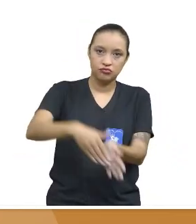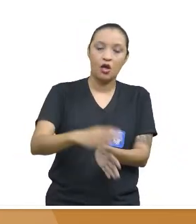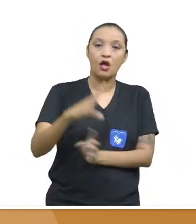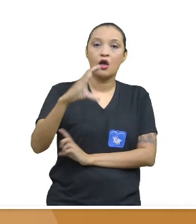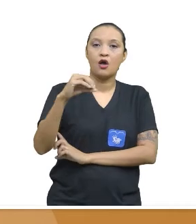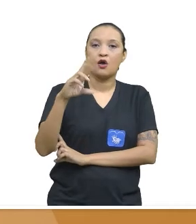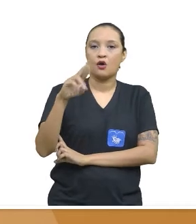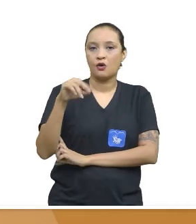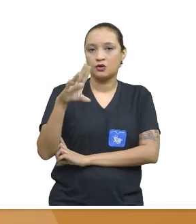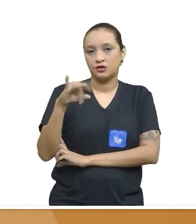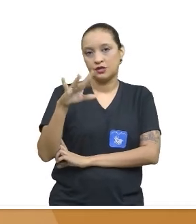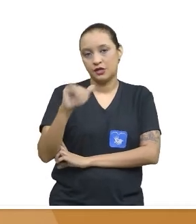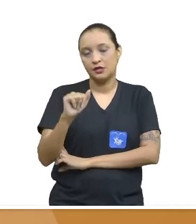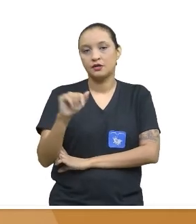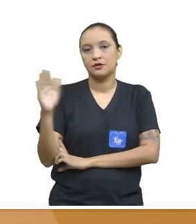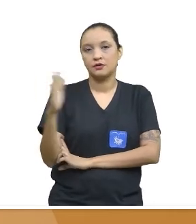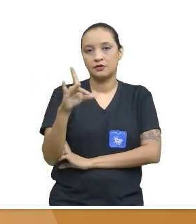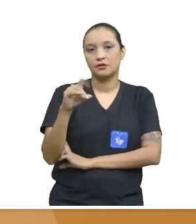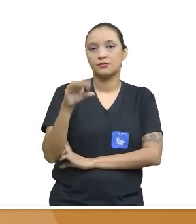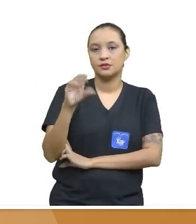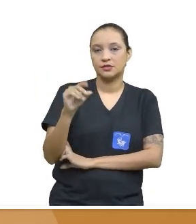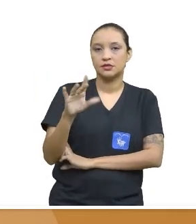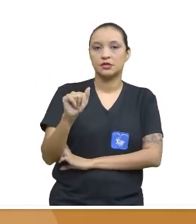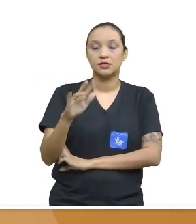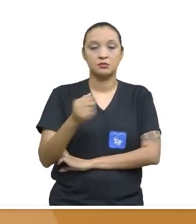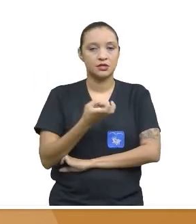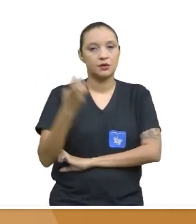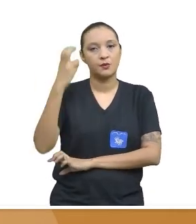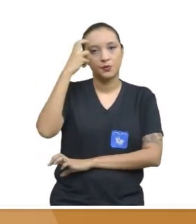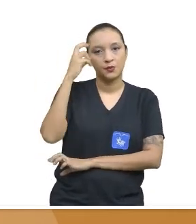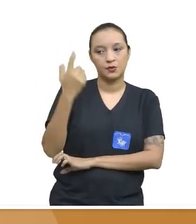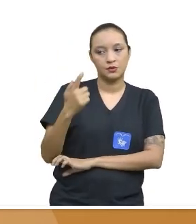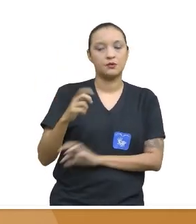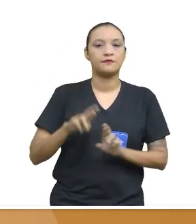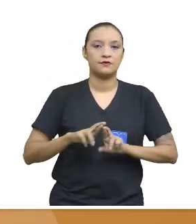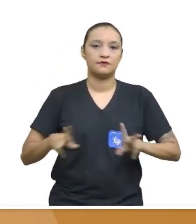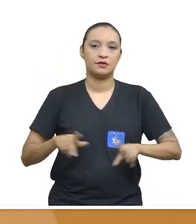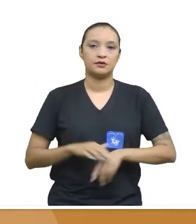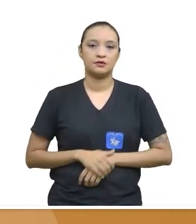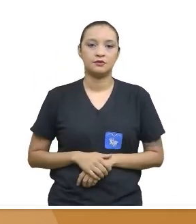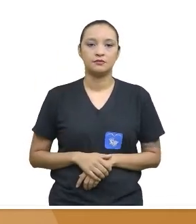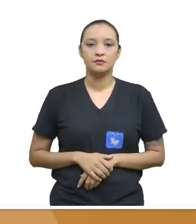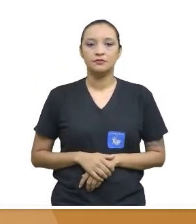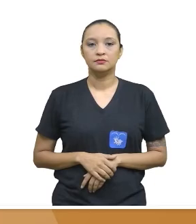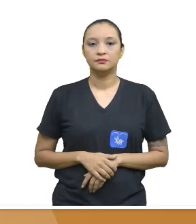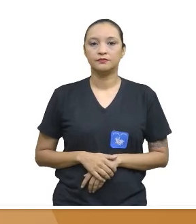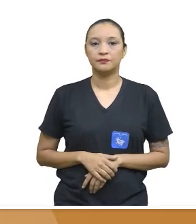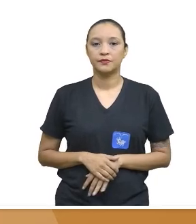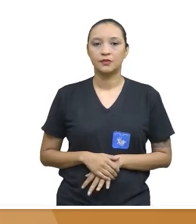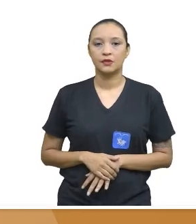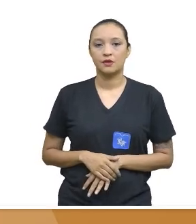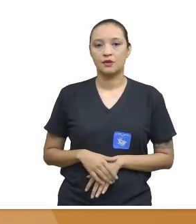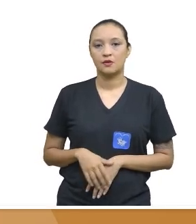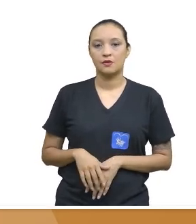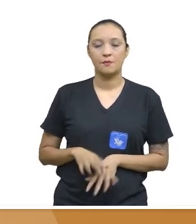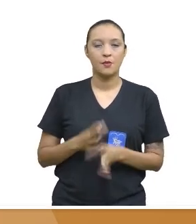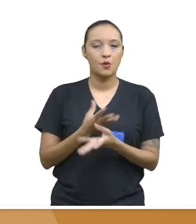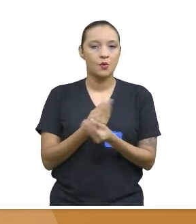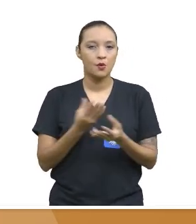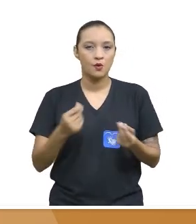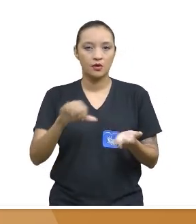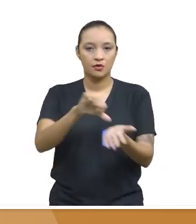e geografia muito diferente. Tá? Quando a maioria das colônias espanholas já havia feito sua independência, os